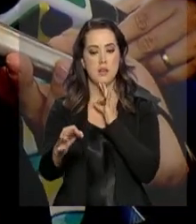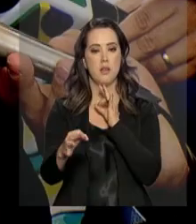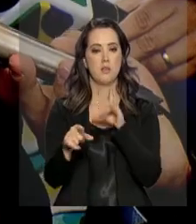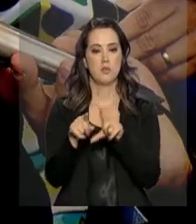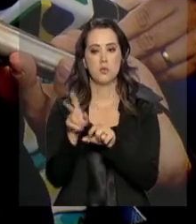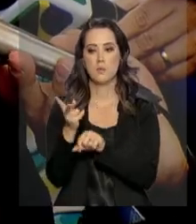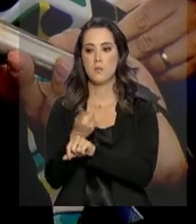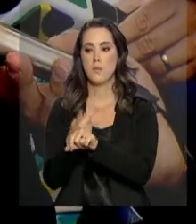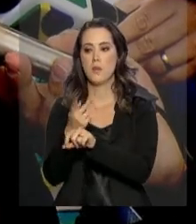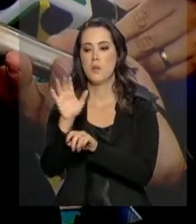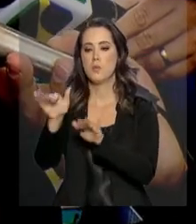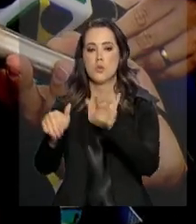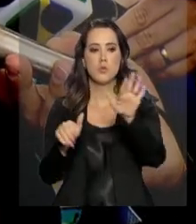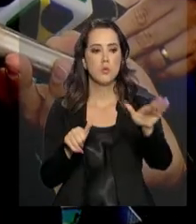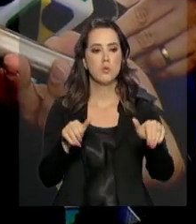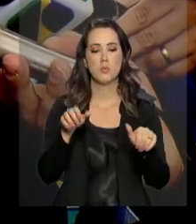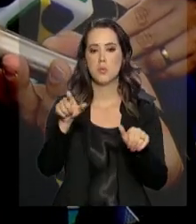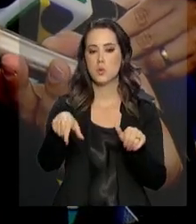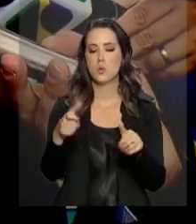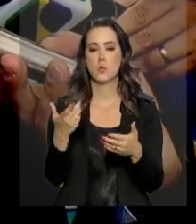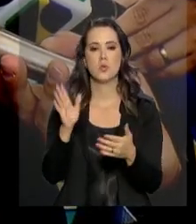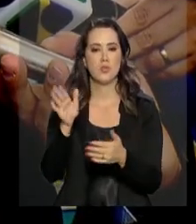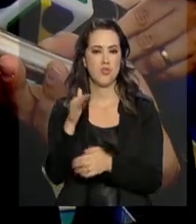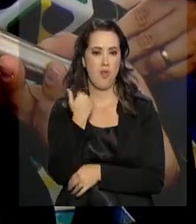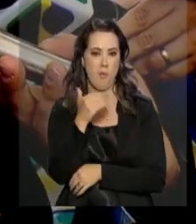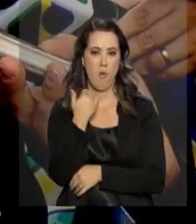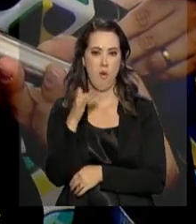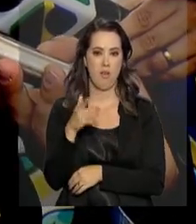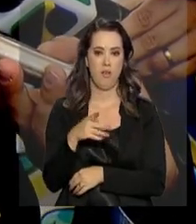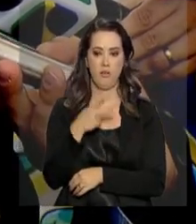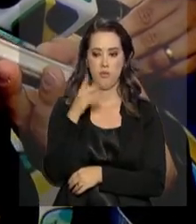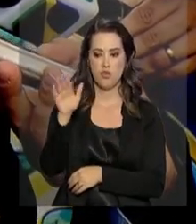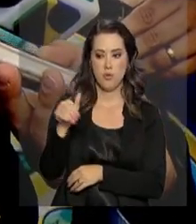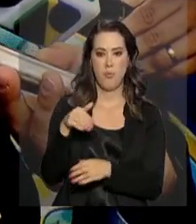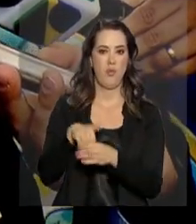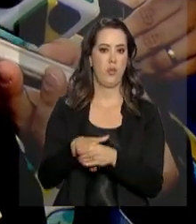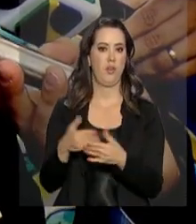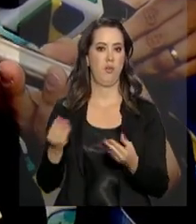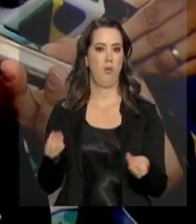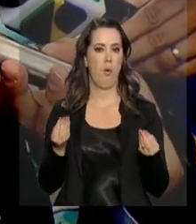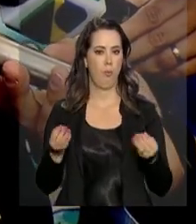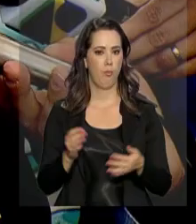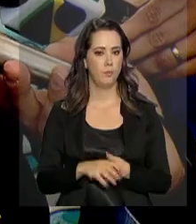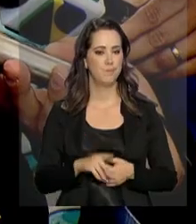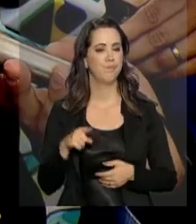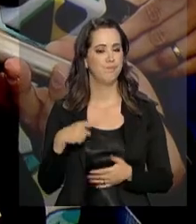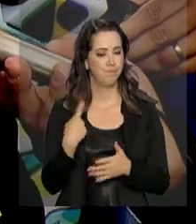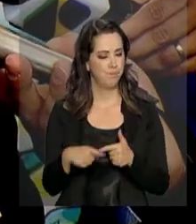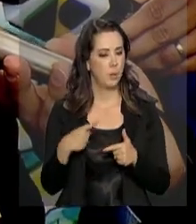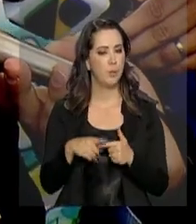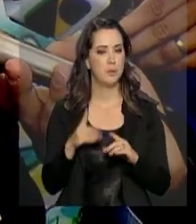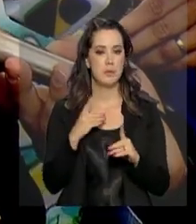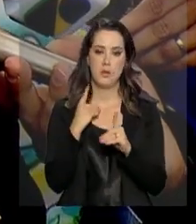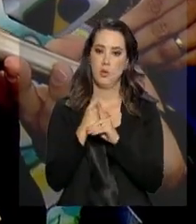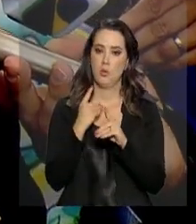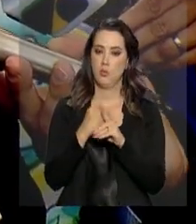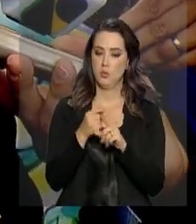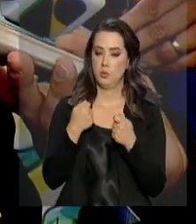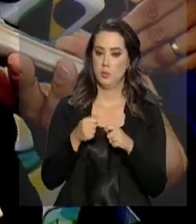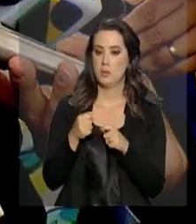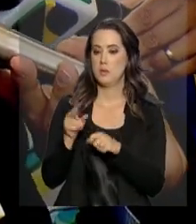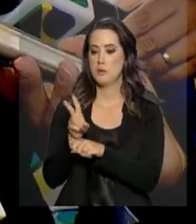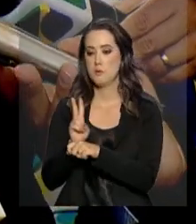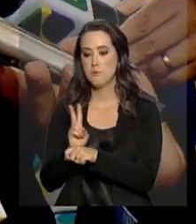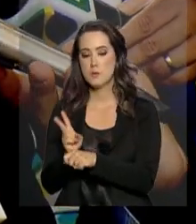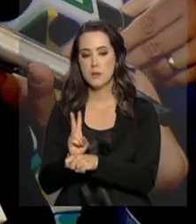busca de eleitores falsos ou até que já falecidos de votar enfim esses são alguns dos problemas que nós temos que nos defrontar